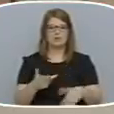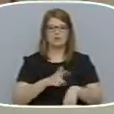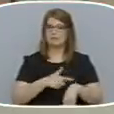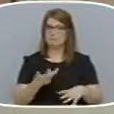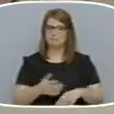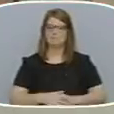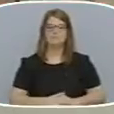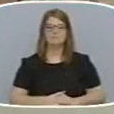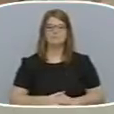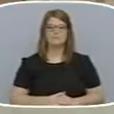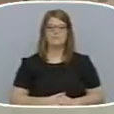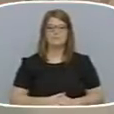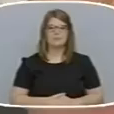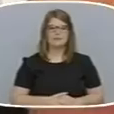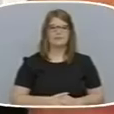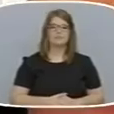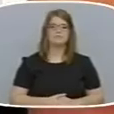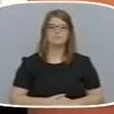ver. Este fazemos chorar.